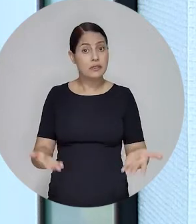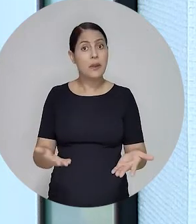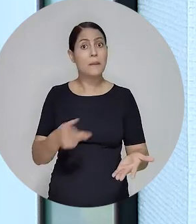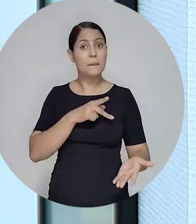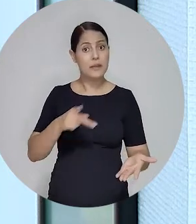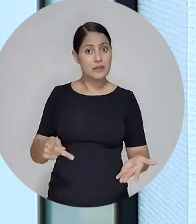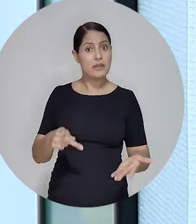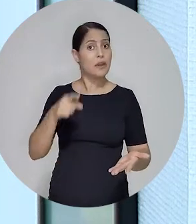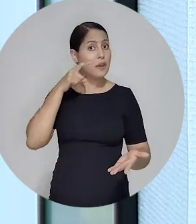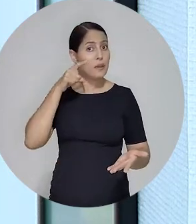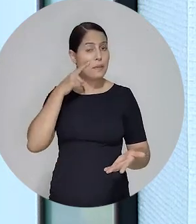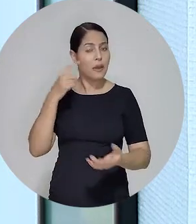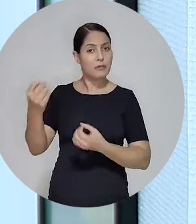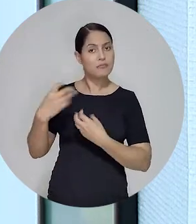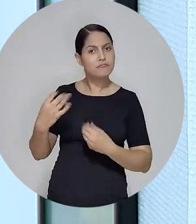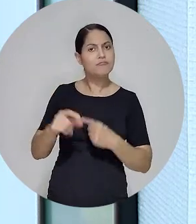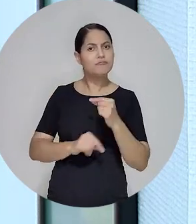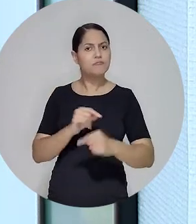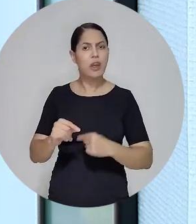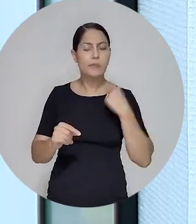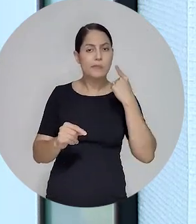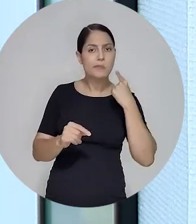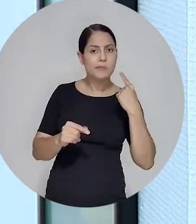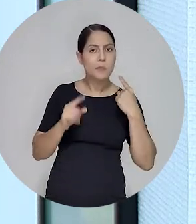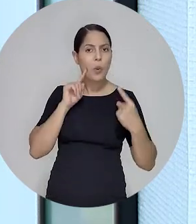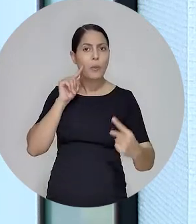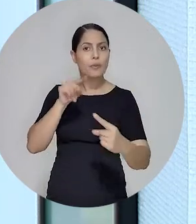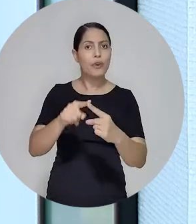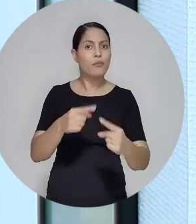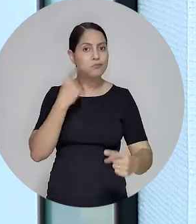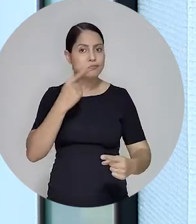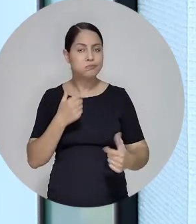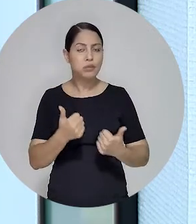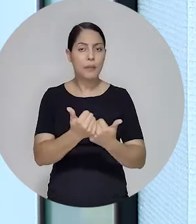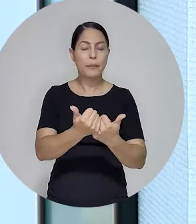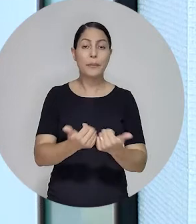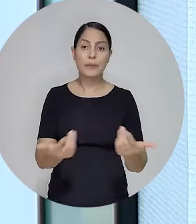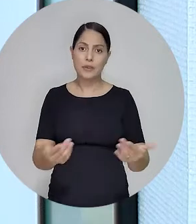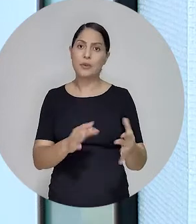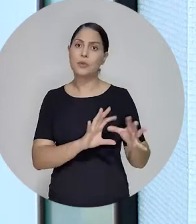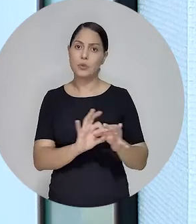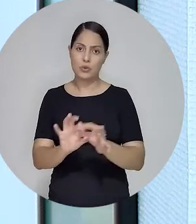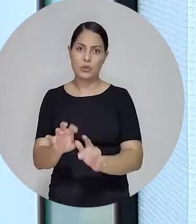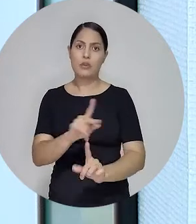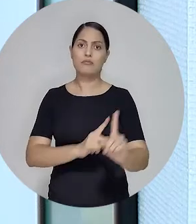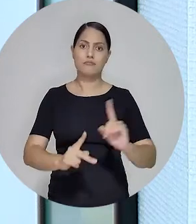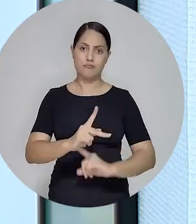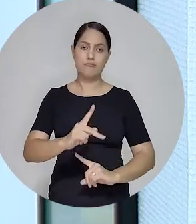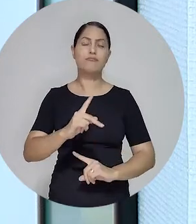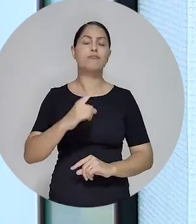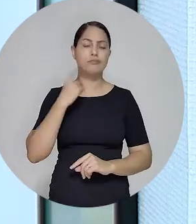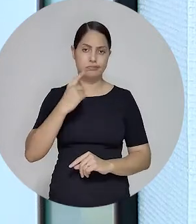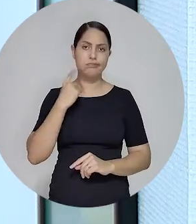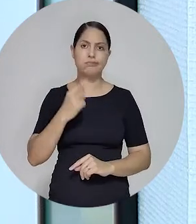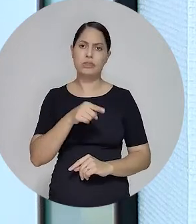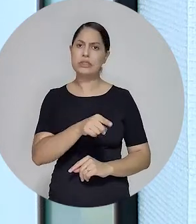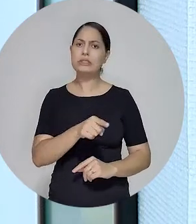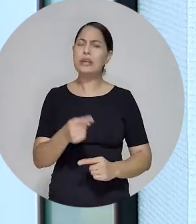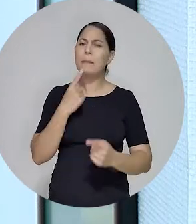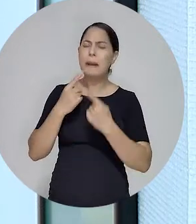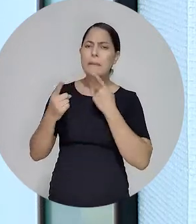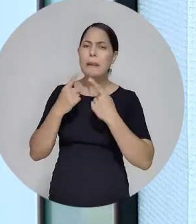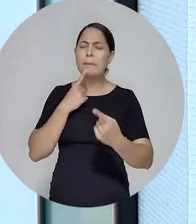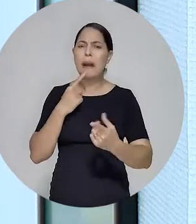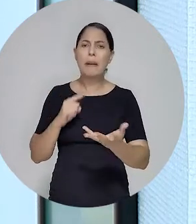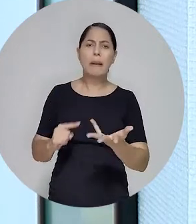procura fazer, como diz o nosso presidente Beto Simonetti, da advocacia para a advocacia. E a advocacia previdenciária, a longa data, tem